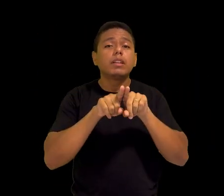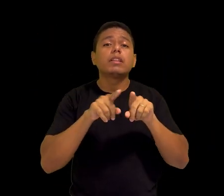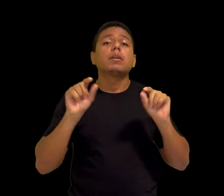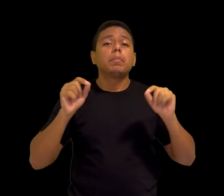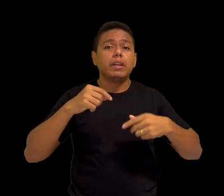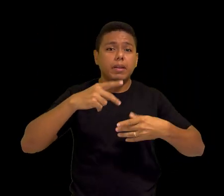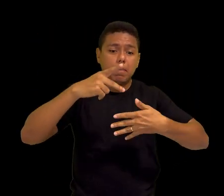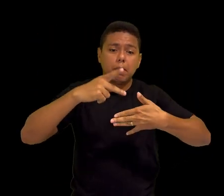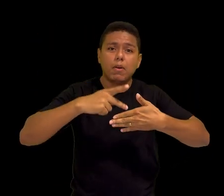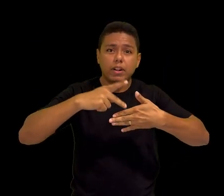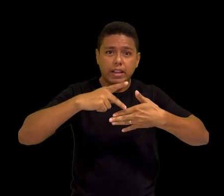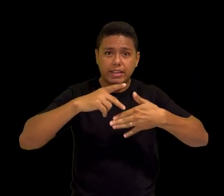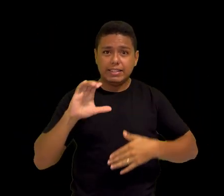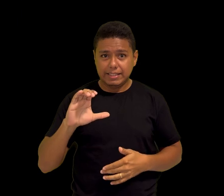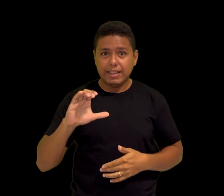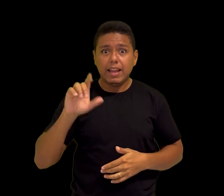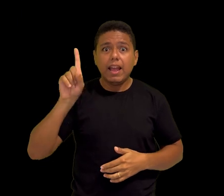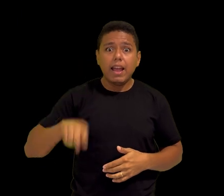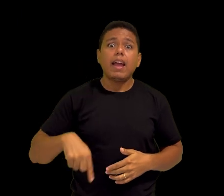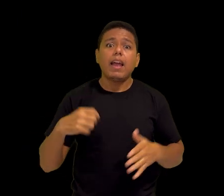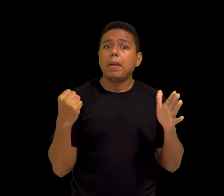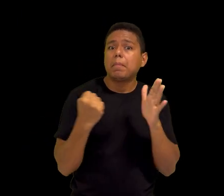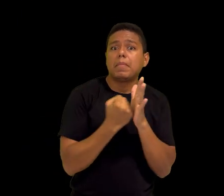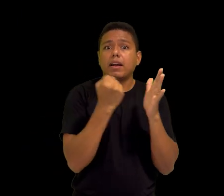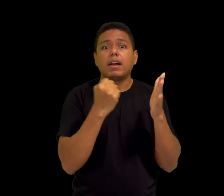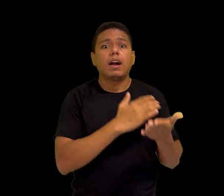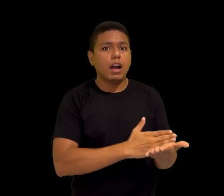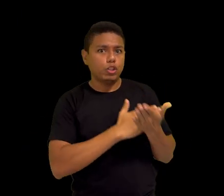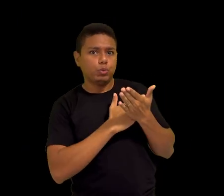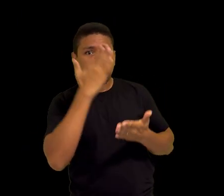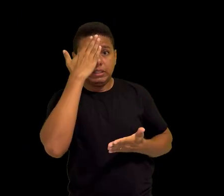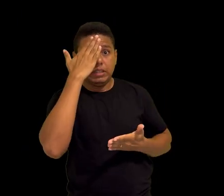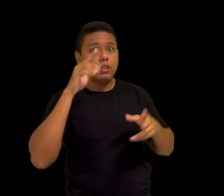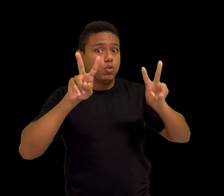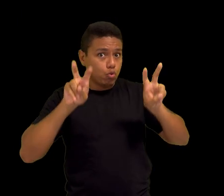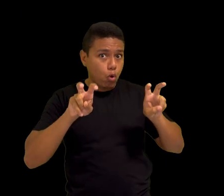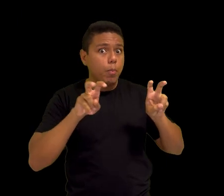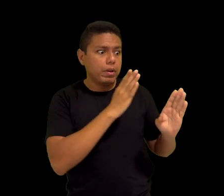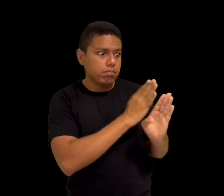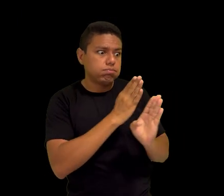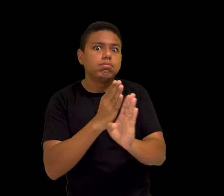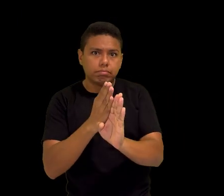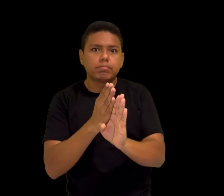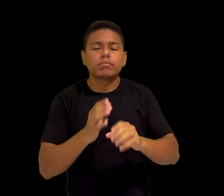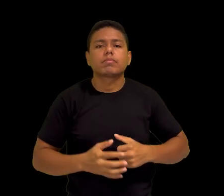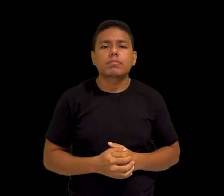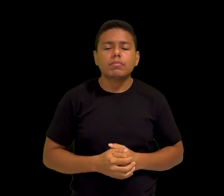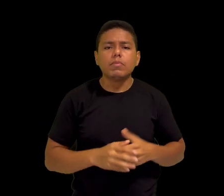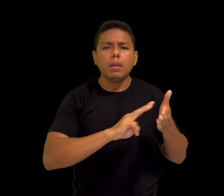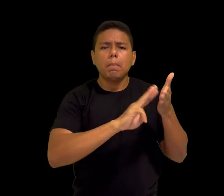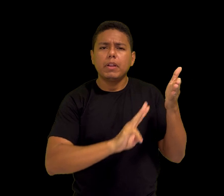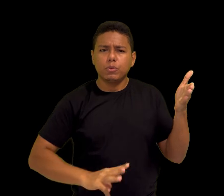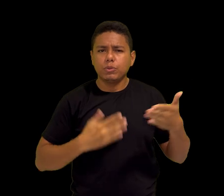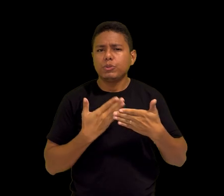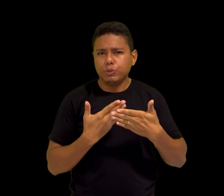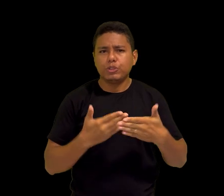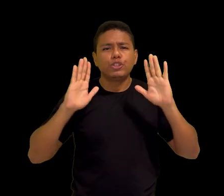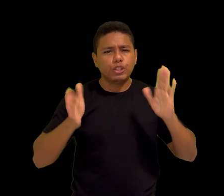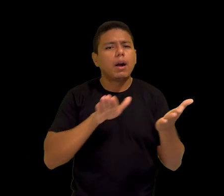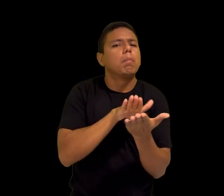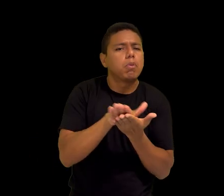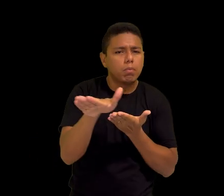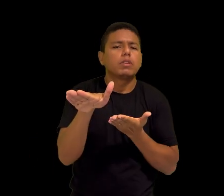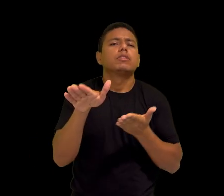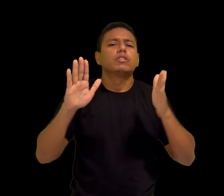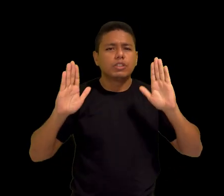C reativa, que é um marcador de inflamação que ajuda na interpretação de alguns desses resultados, né? A metodologia do estudo já está publicada,